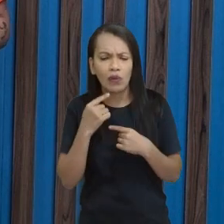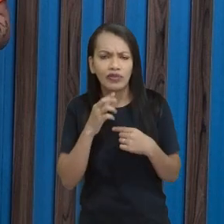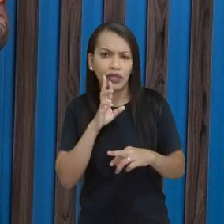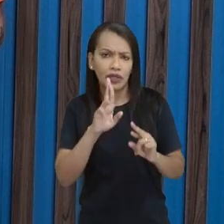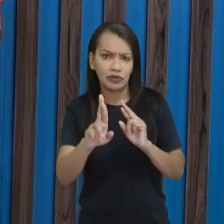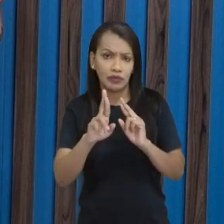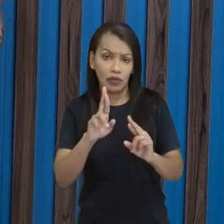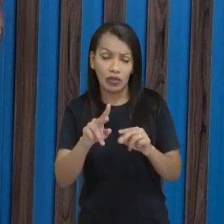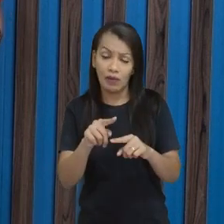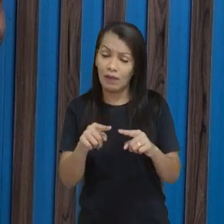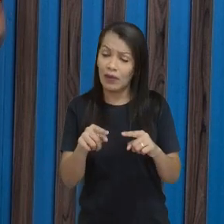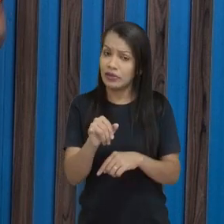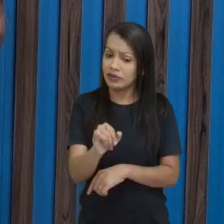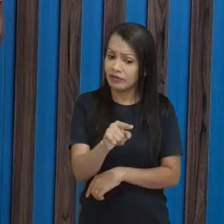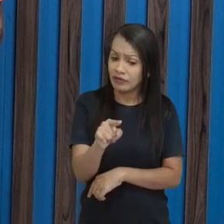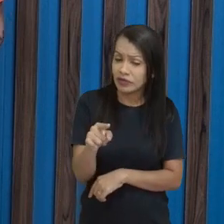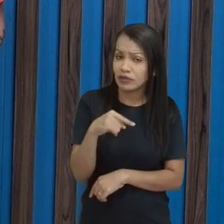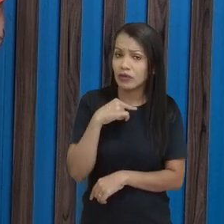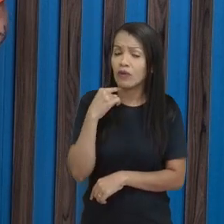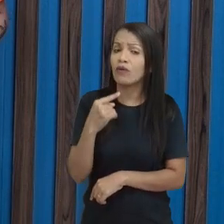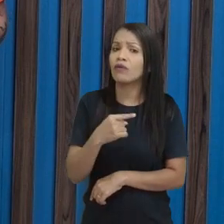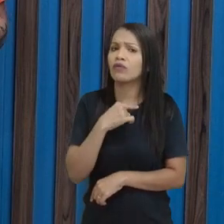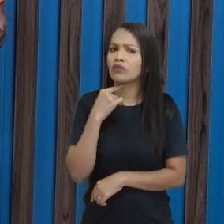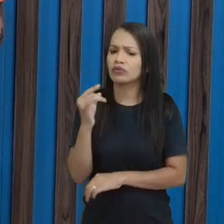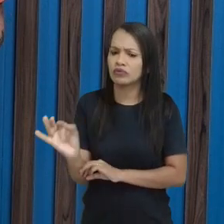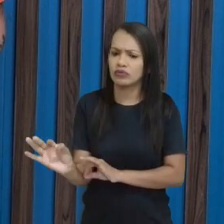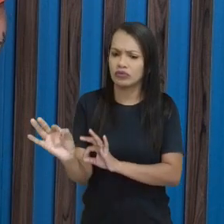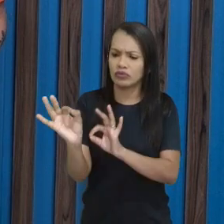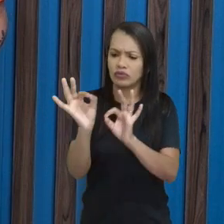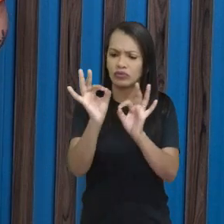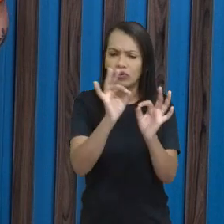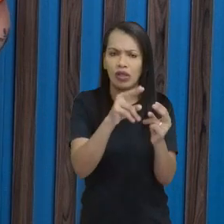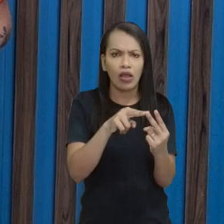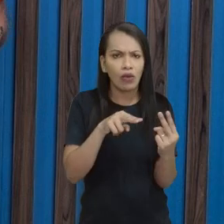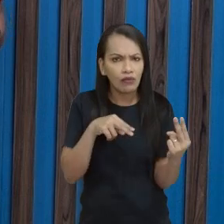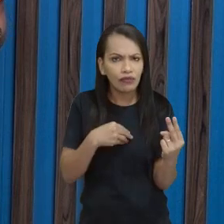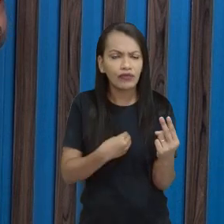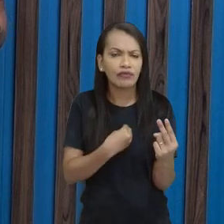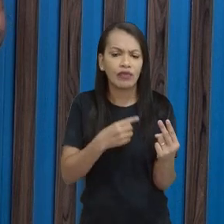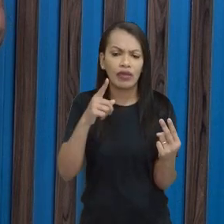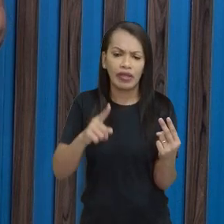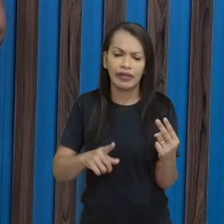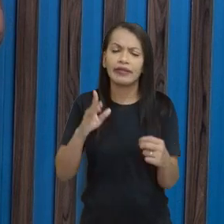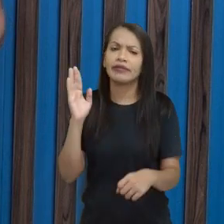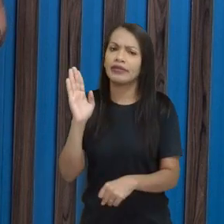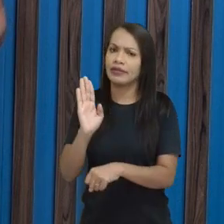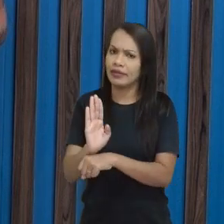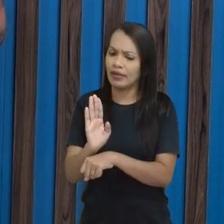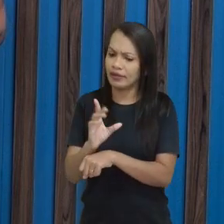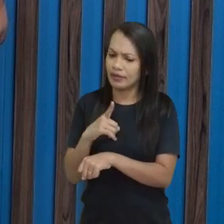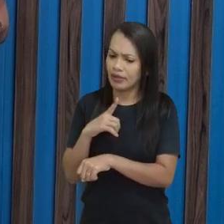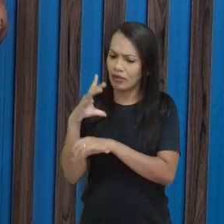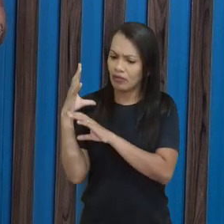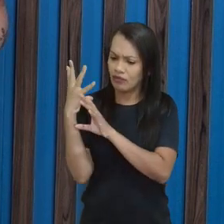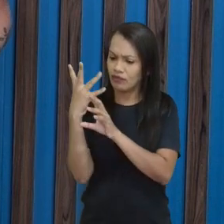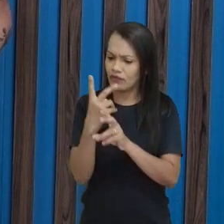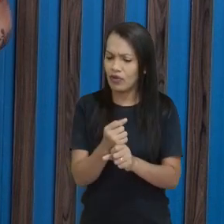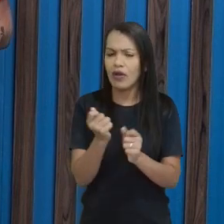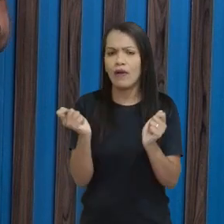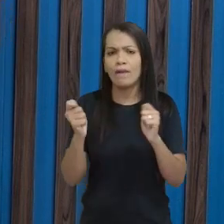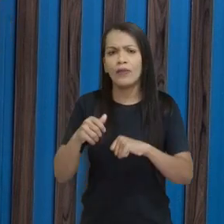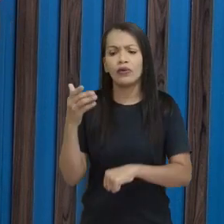certo? Mas se você não conseguir acompanhar essa aula ao vivo, ela é reprisada à tarde, certo? E você